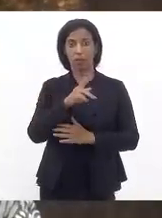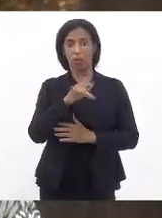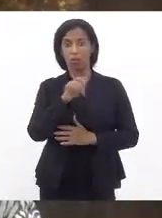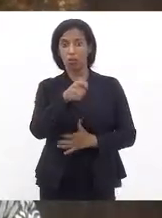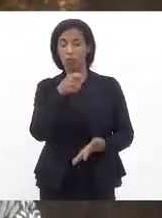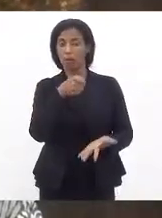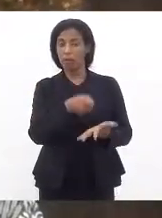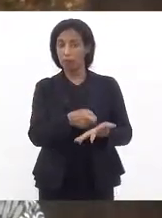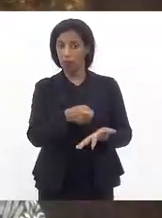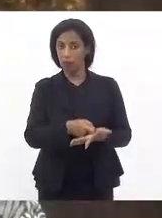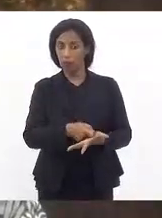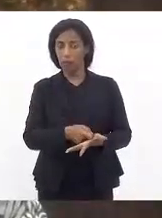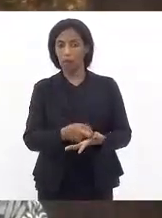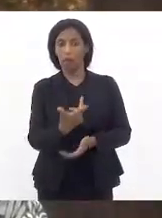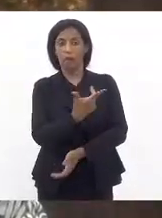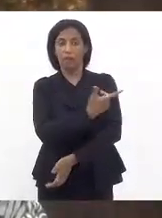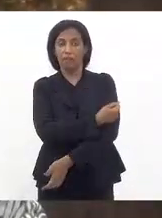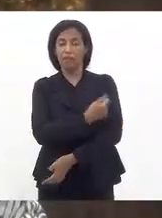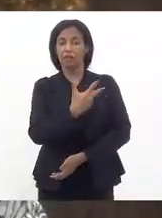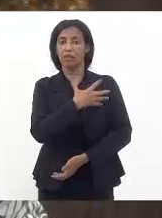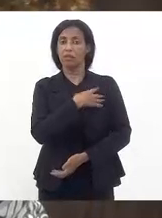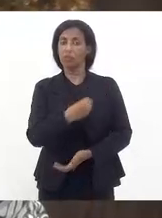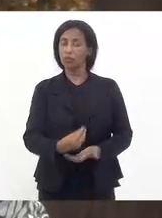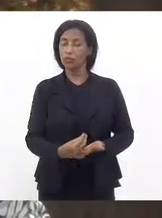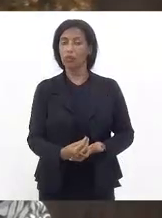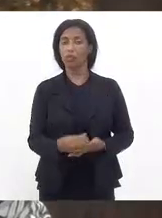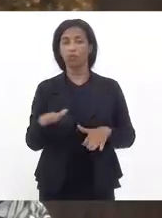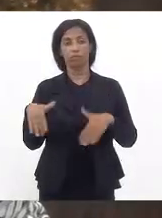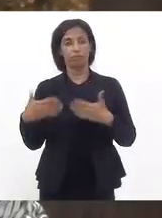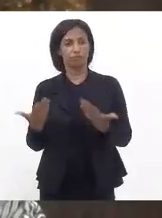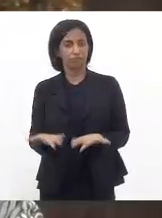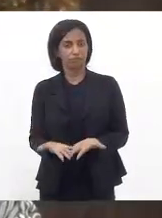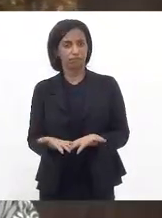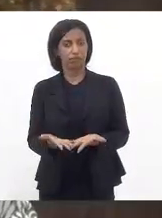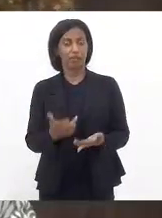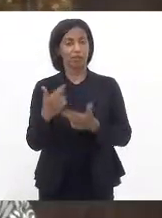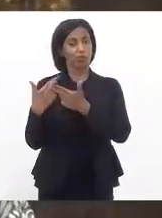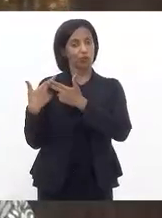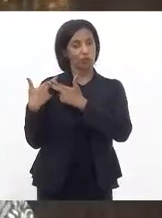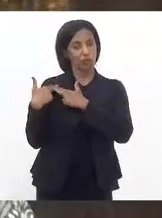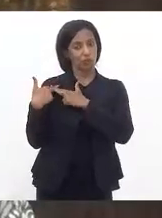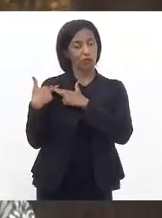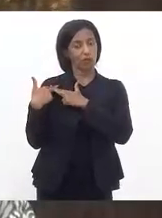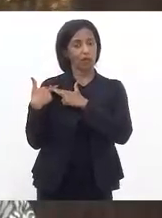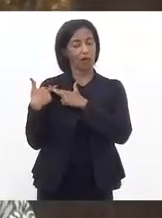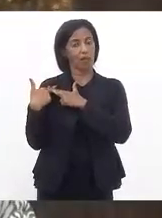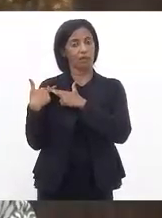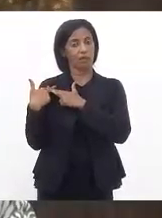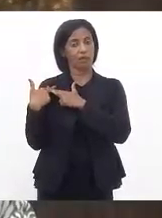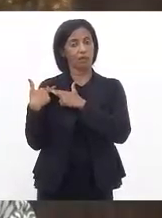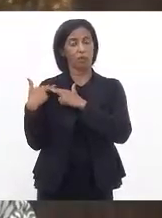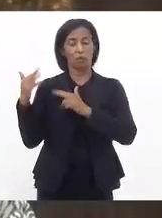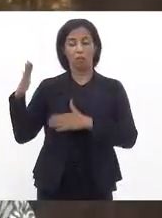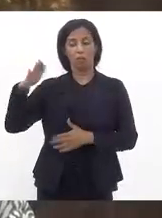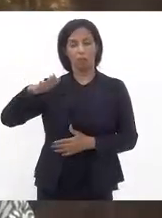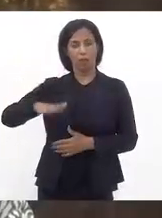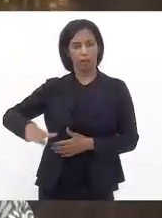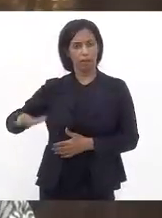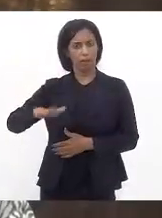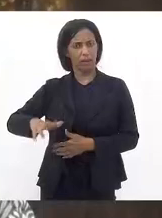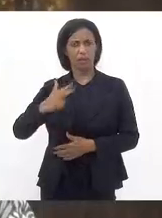obrigados a vacinar seus filhos ou seja e responsáveis legais por um menor